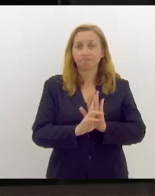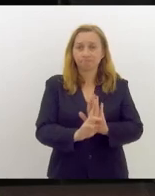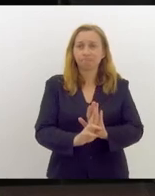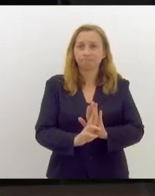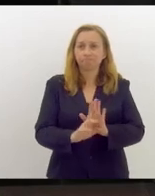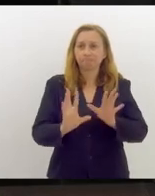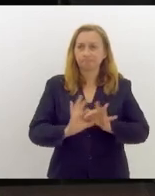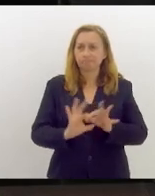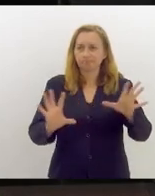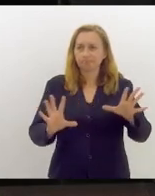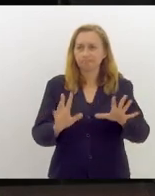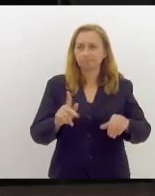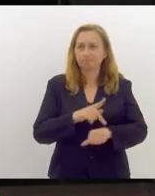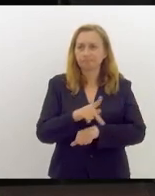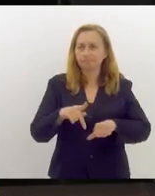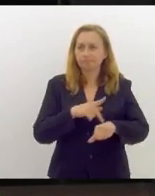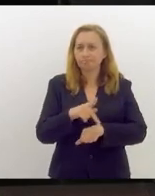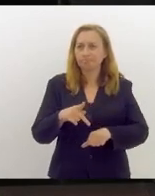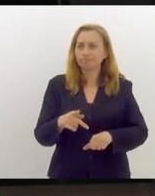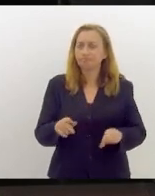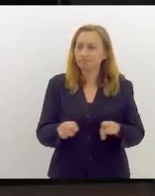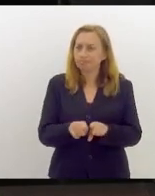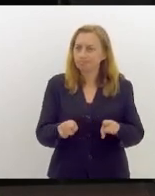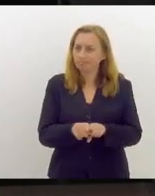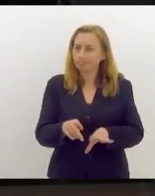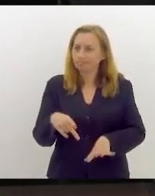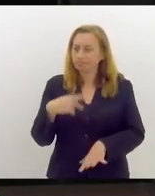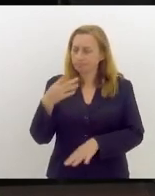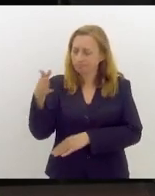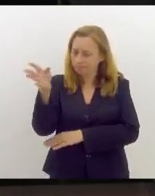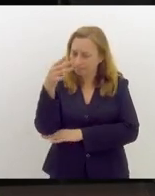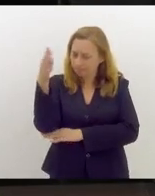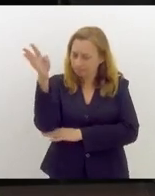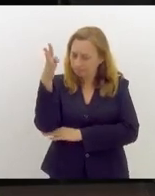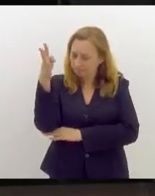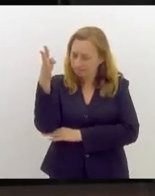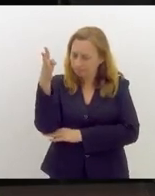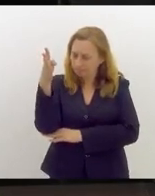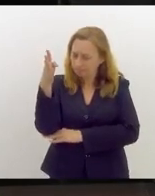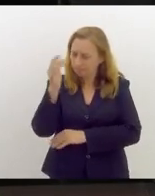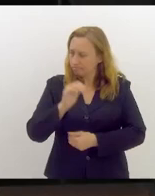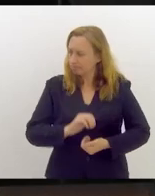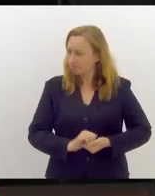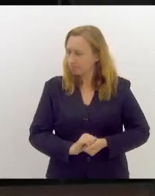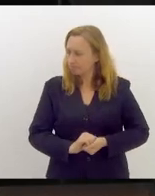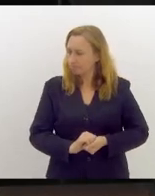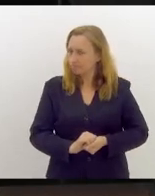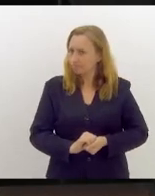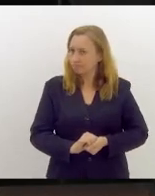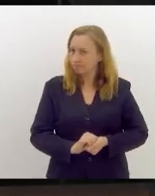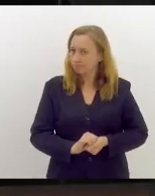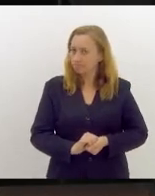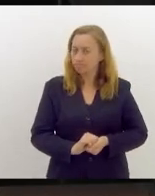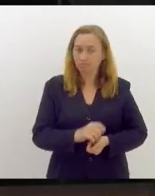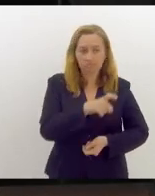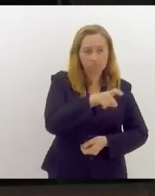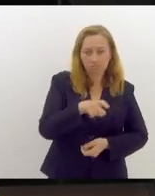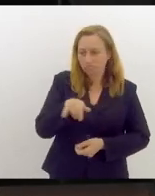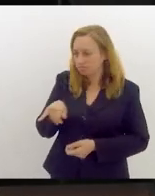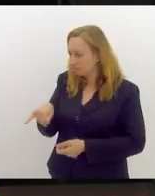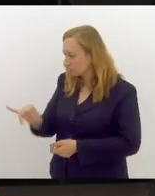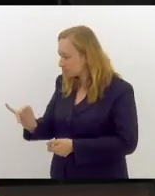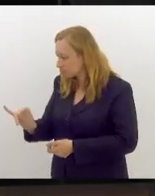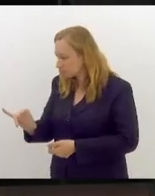a democracia desse país Eu também Trago essa bandeira que não deve ser ou Y